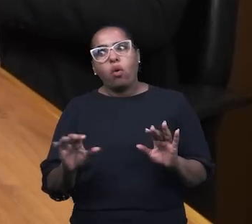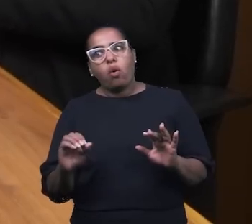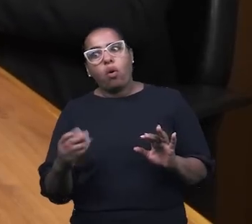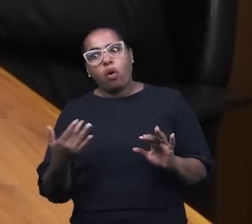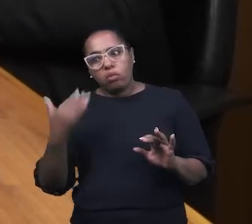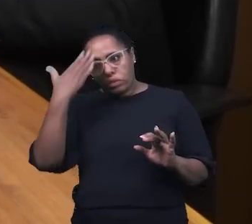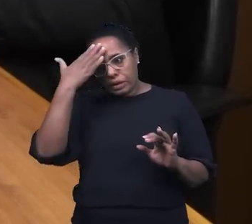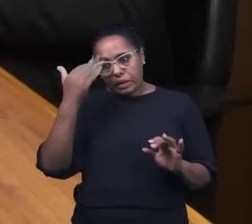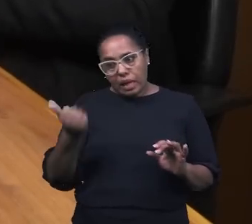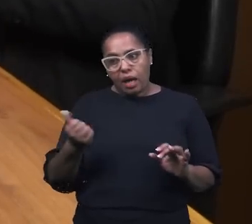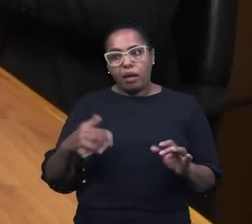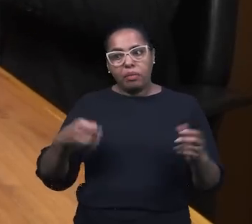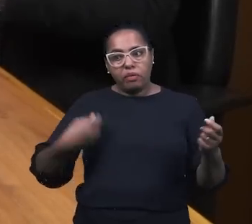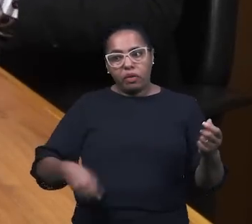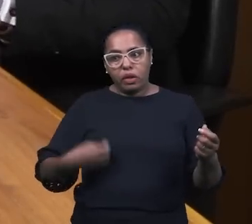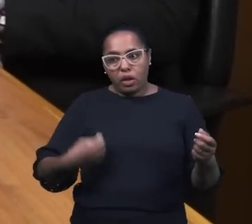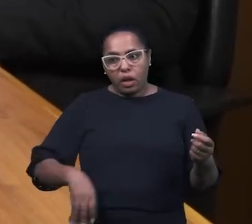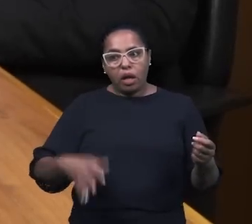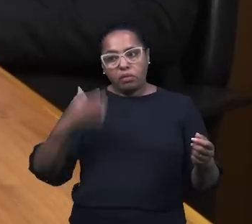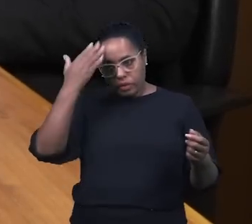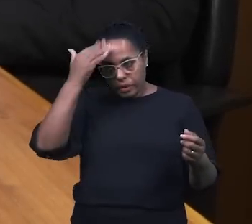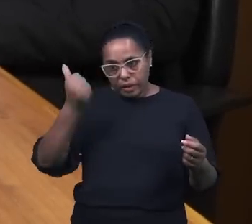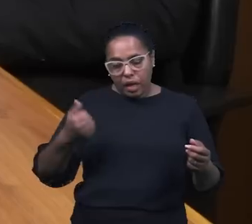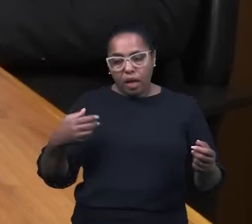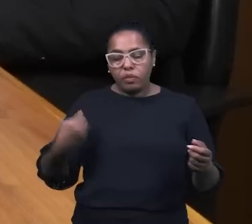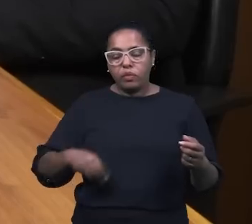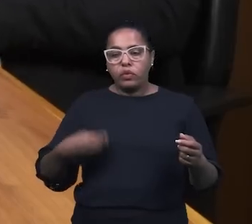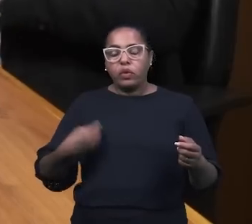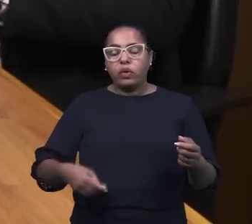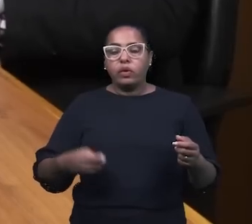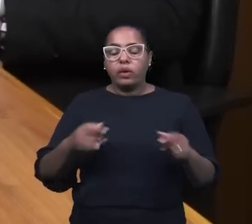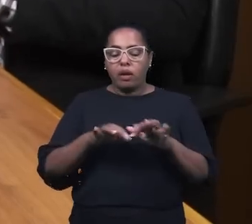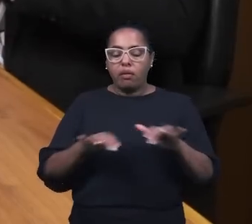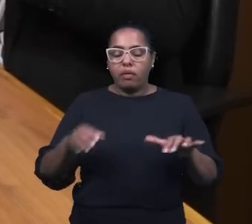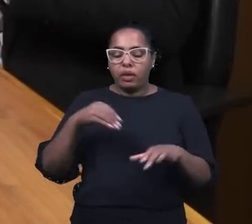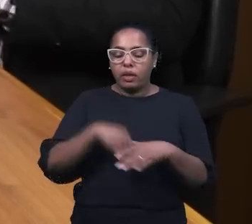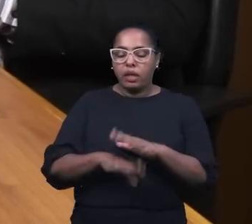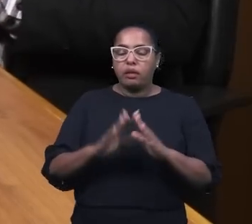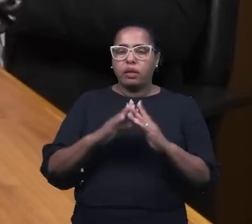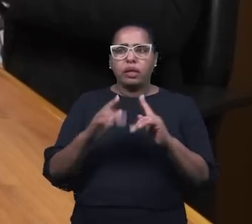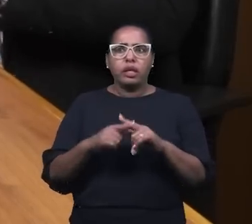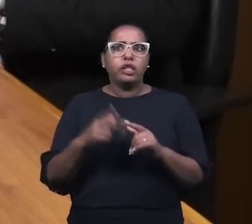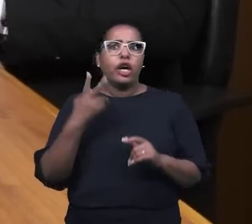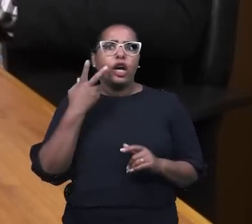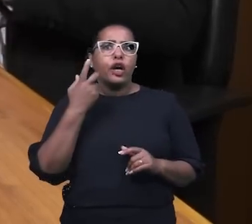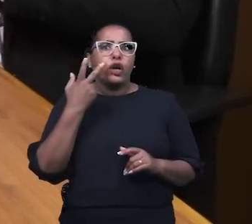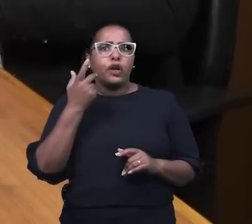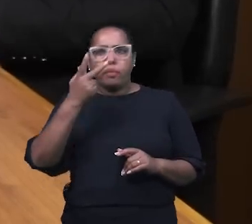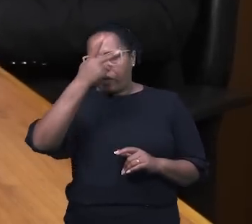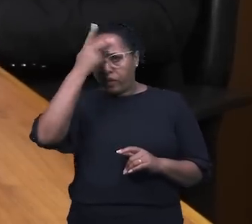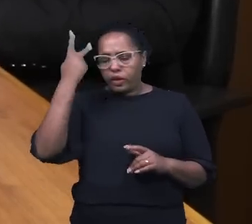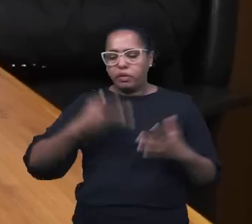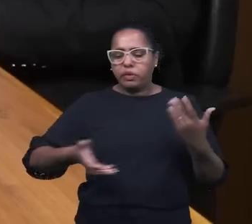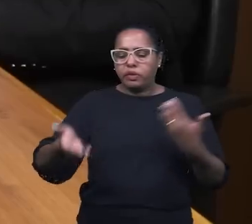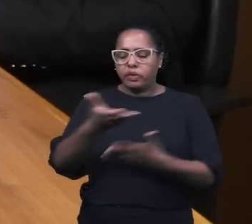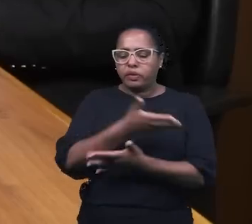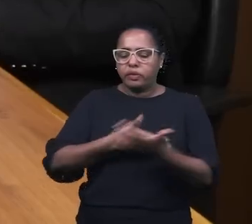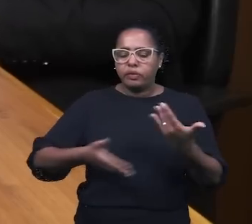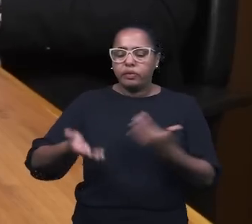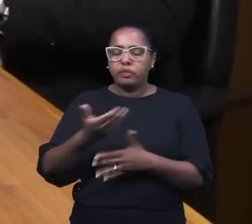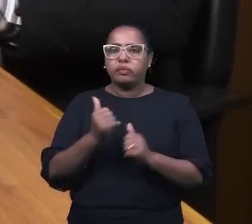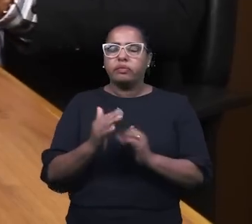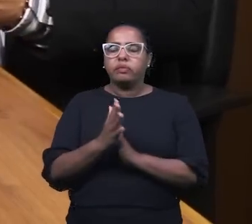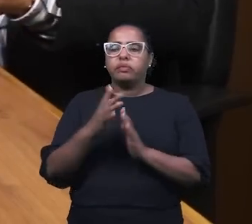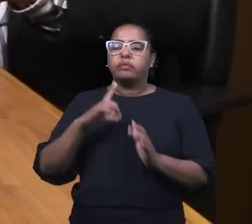um violão, um teclado, toca na igreja. E ali, numa busca, é muito comum que aquelas pessoas que estão envolvidas com o